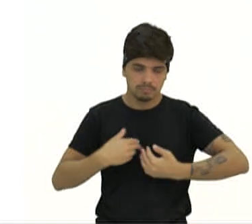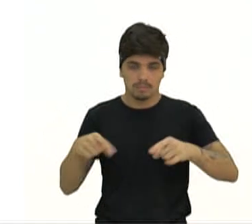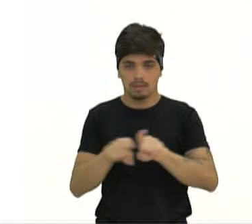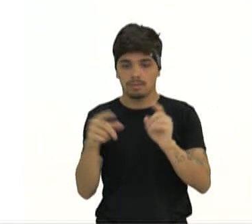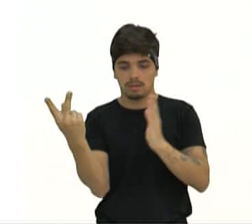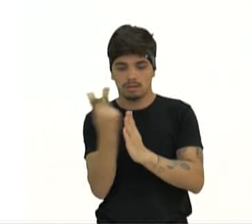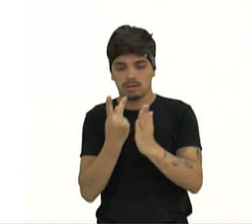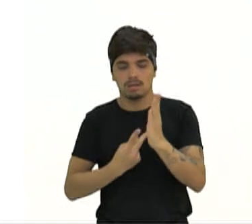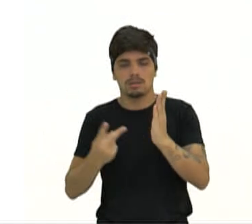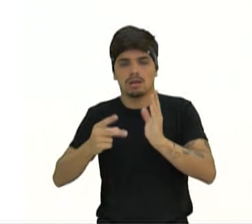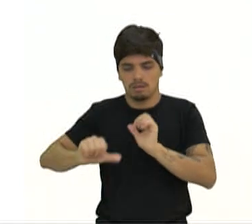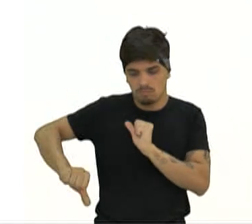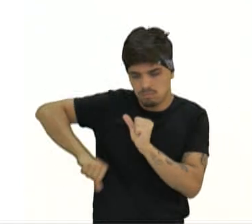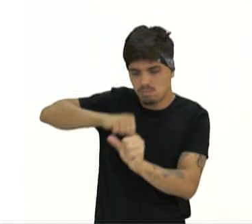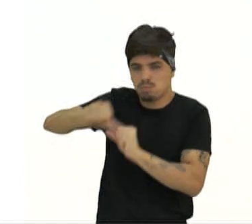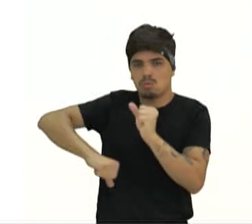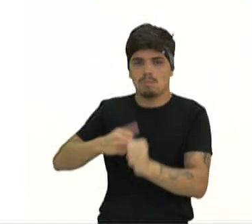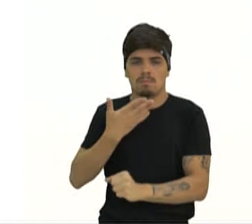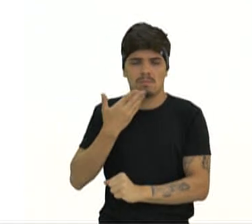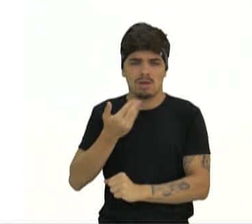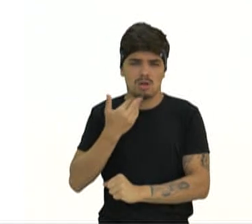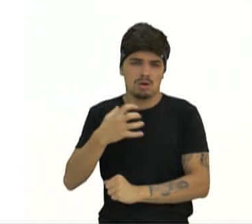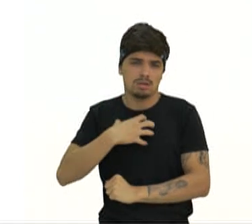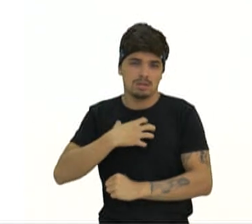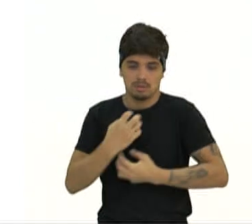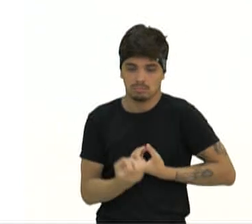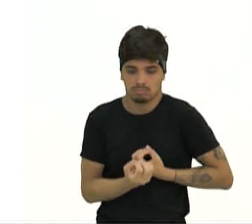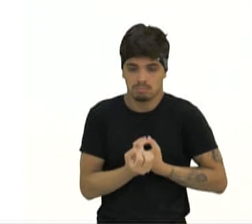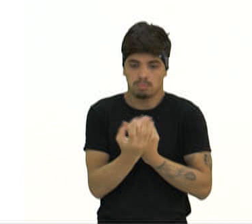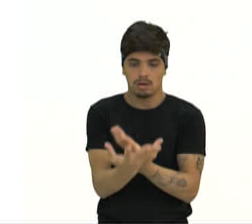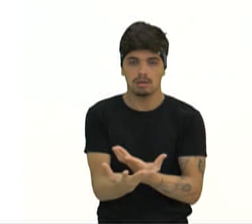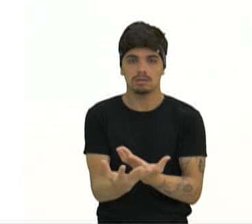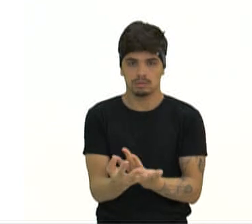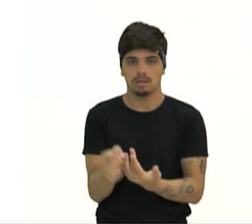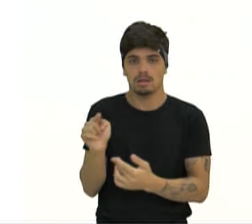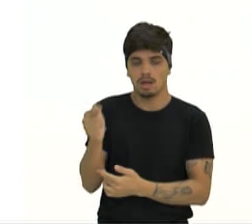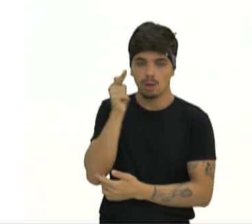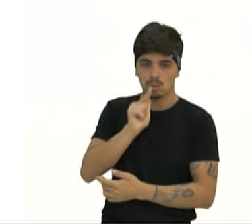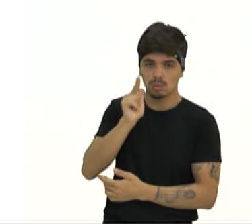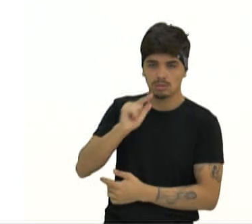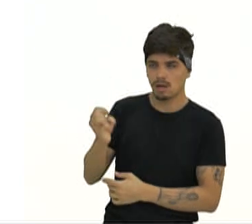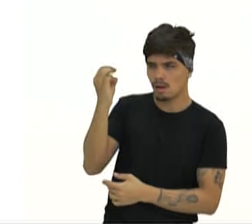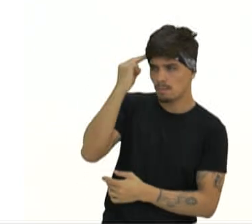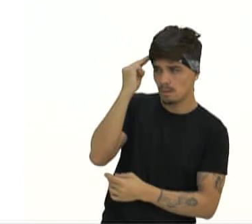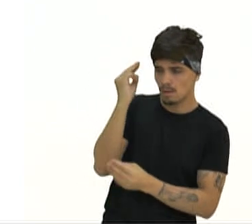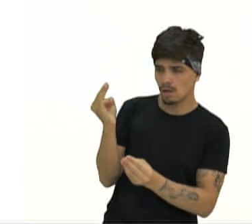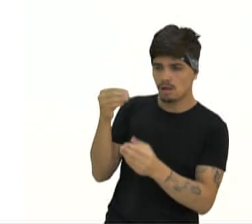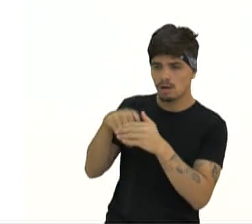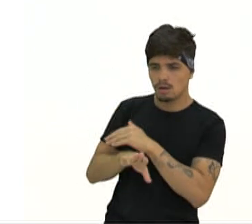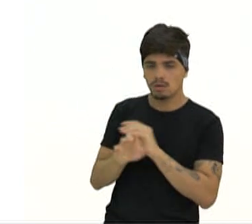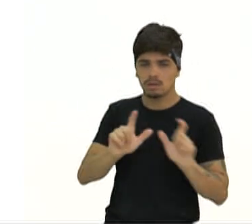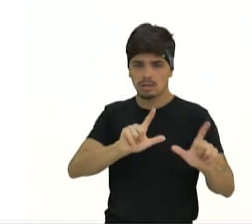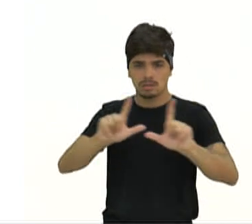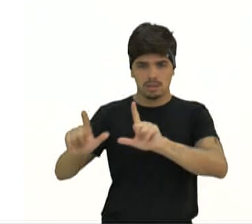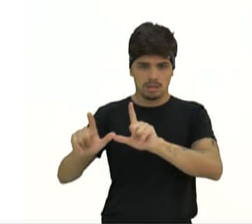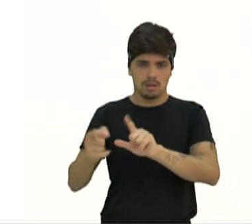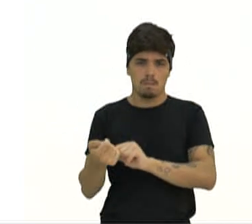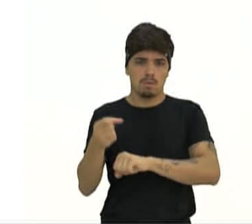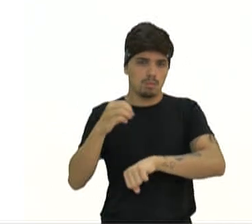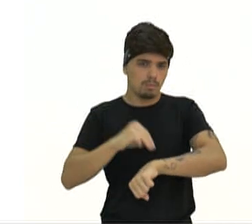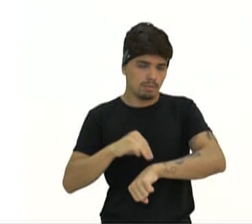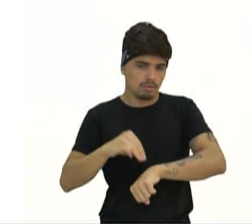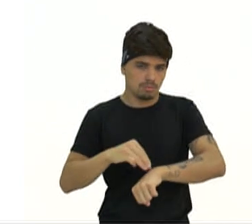e o desenho se transformou na melhor forma de se expressar ele consegue memorizar Várias cenas em poucos minutos